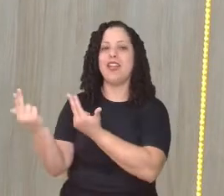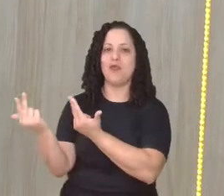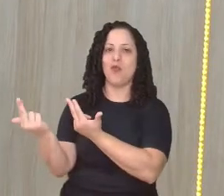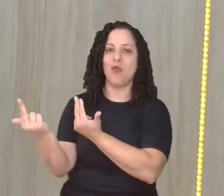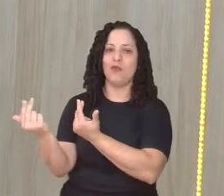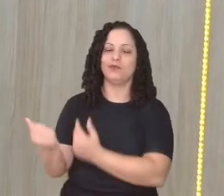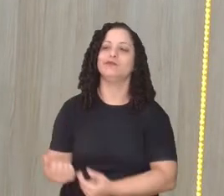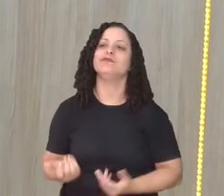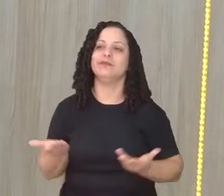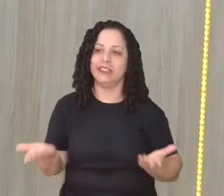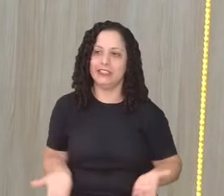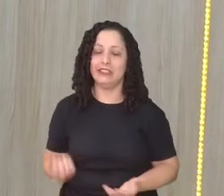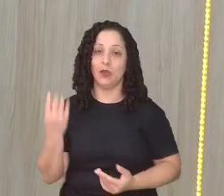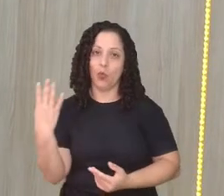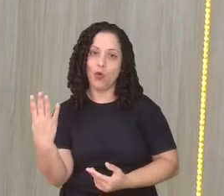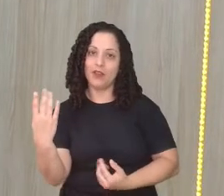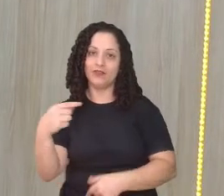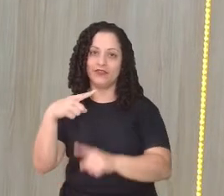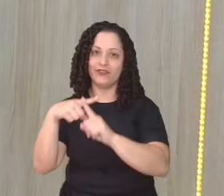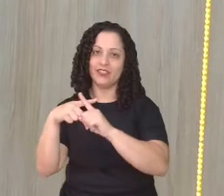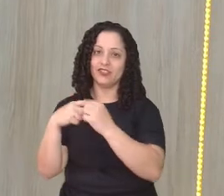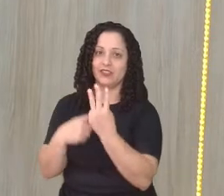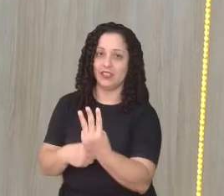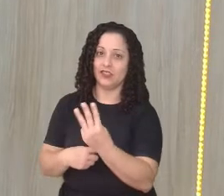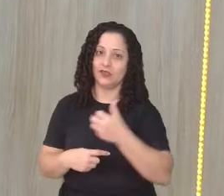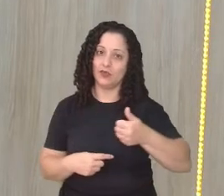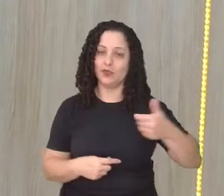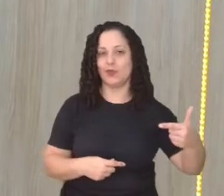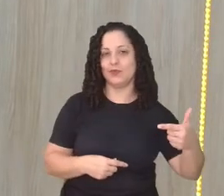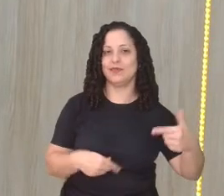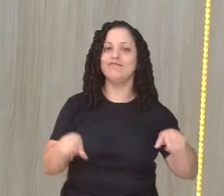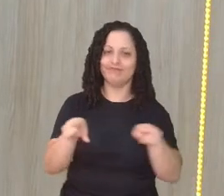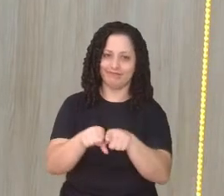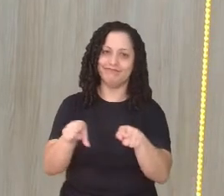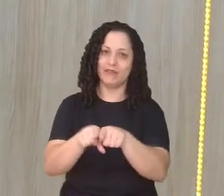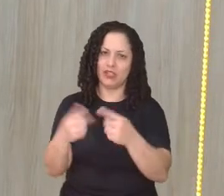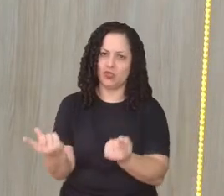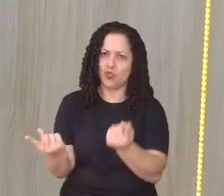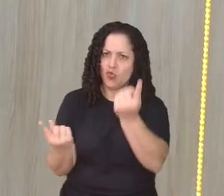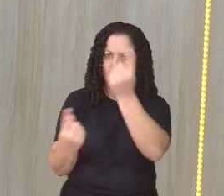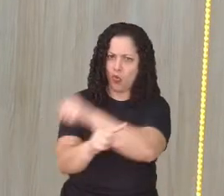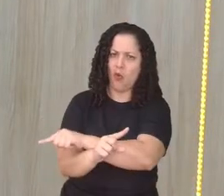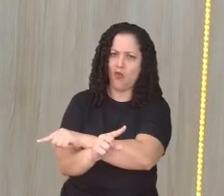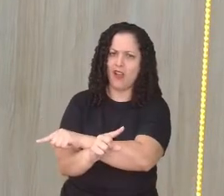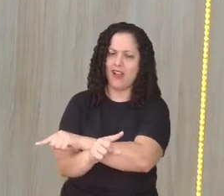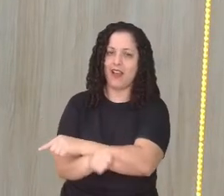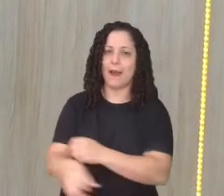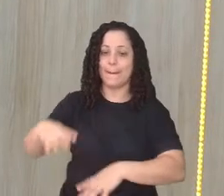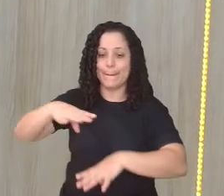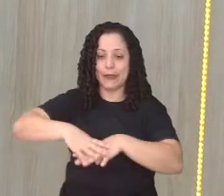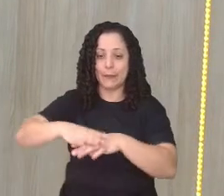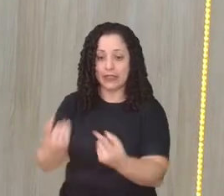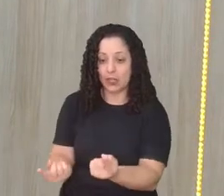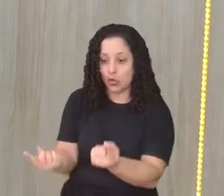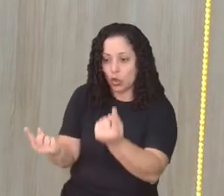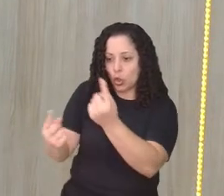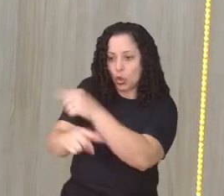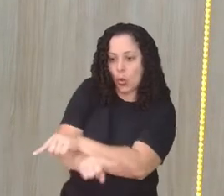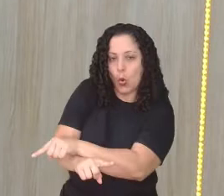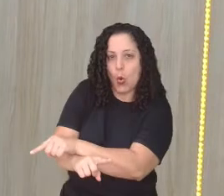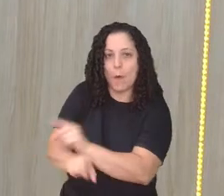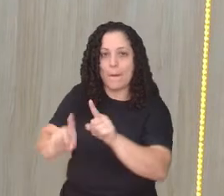mesmo resultado. O nome disso é comutatividade. Troca. Em matemática, troquei de lugar e